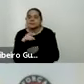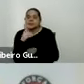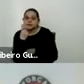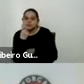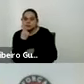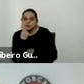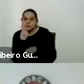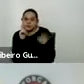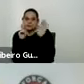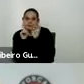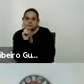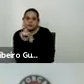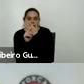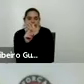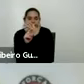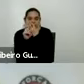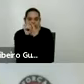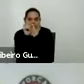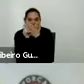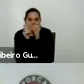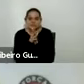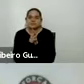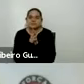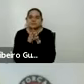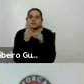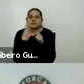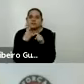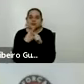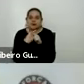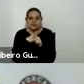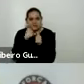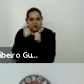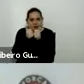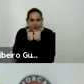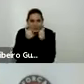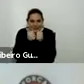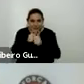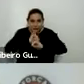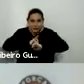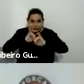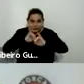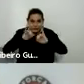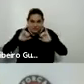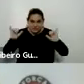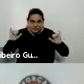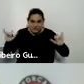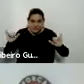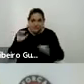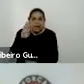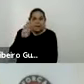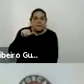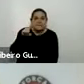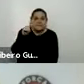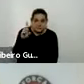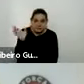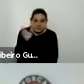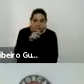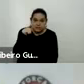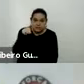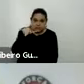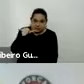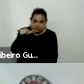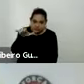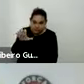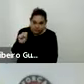questão aqui com você. Eu estava acompanhando esses dias uma notícia na Band News FM sobre essa questão de